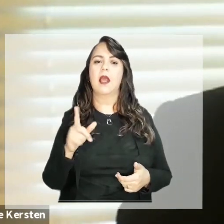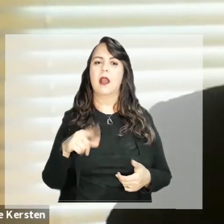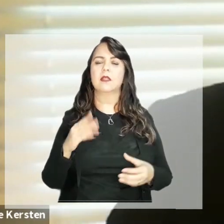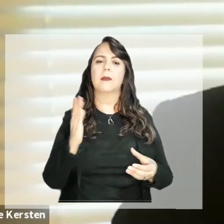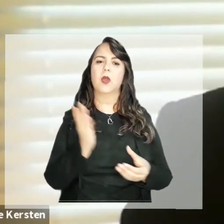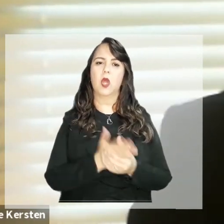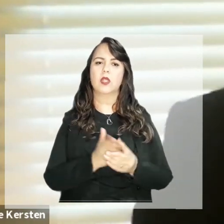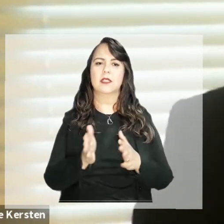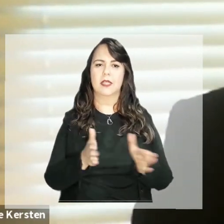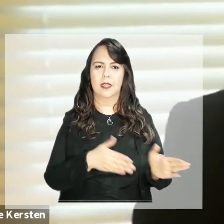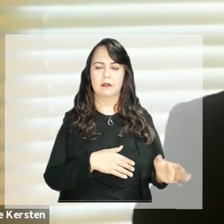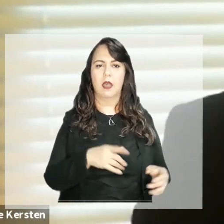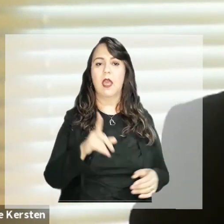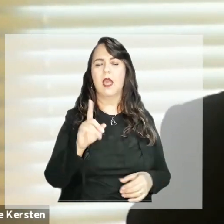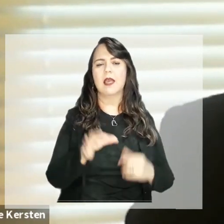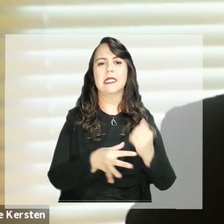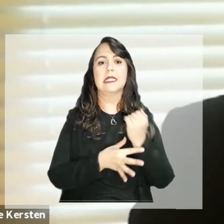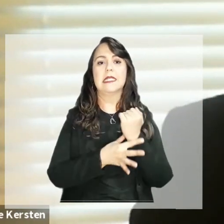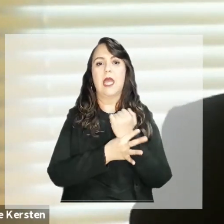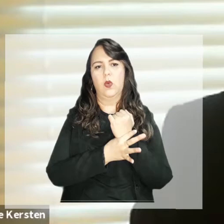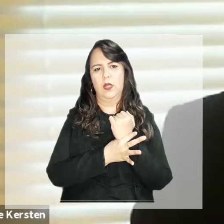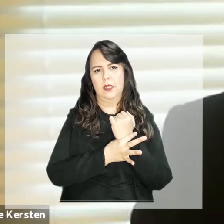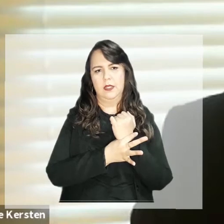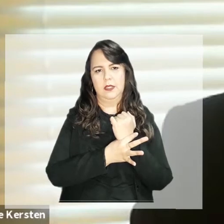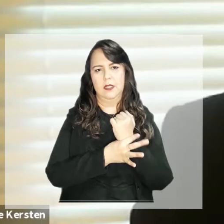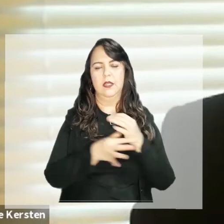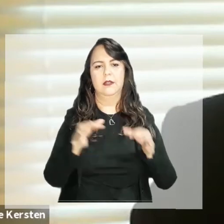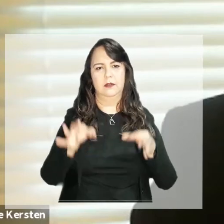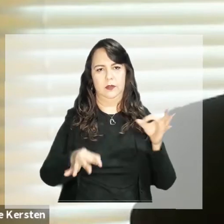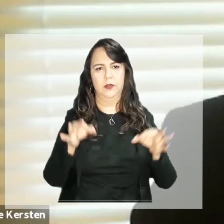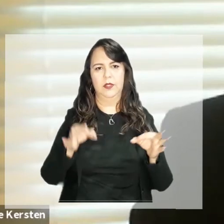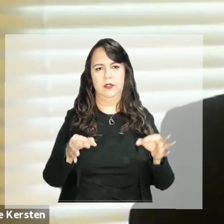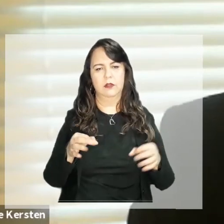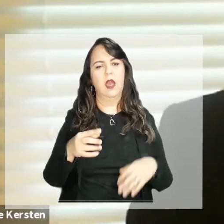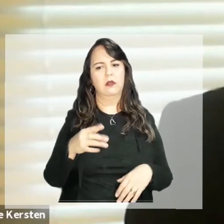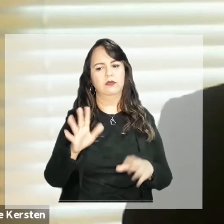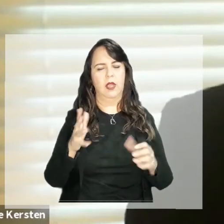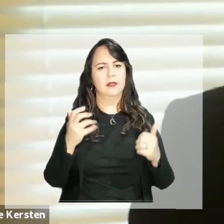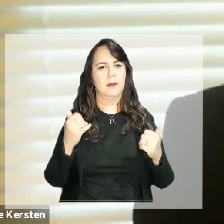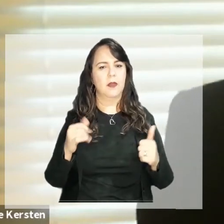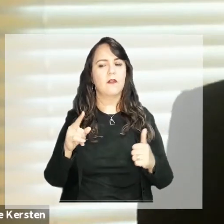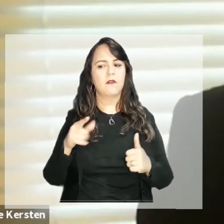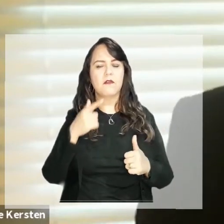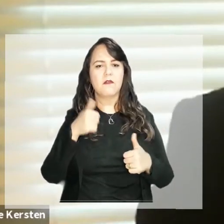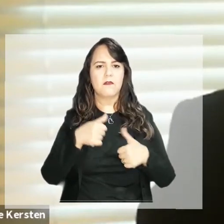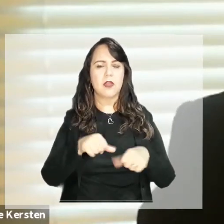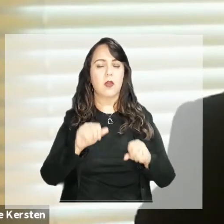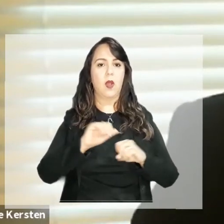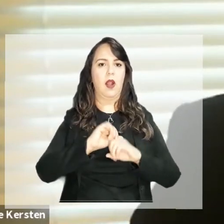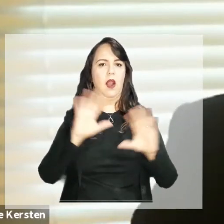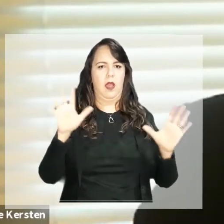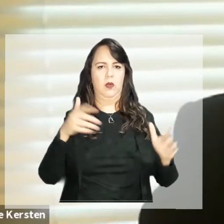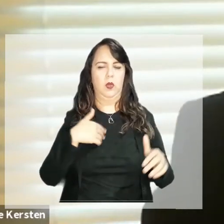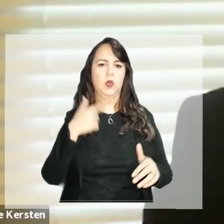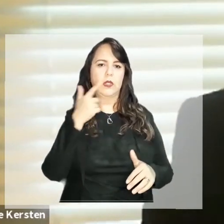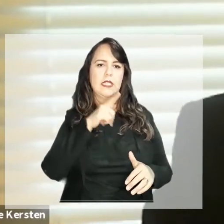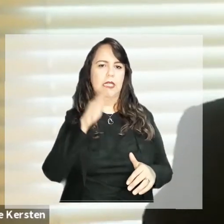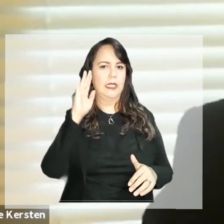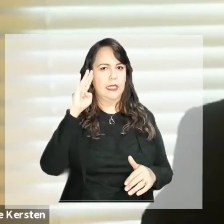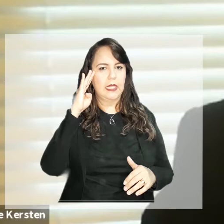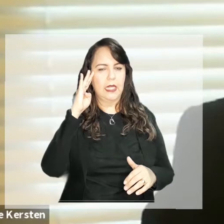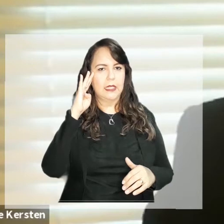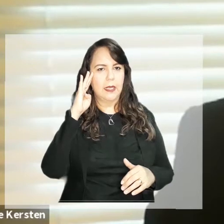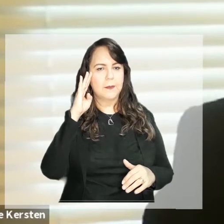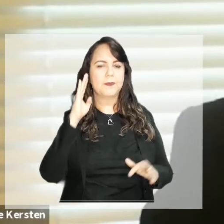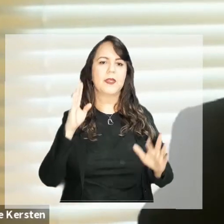Inclusive, isso ficou bastante claro aqui na sua exposição. Dentro desse contexto, e aqui é a